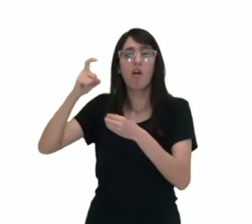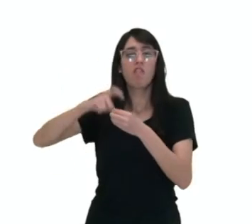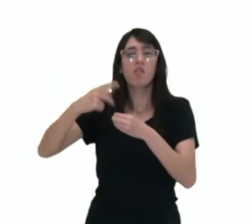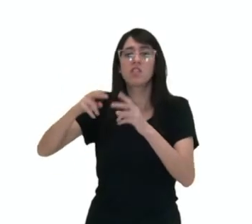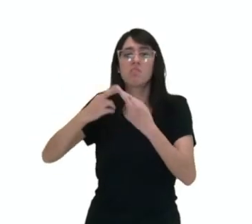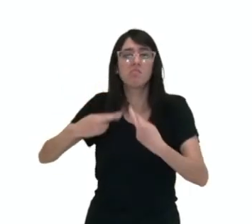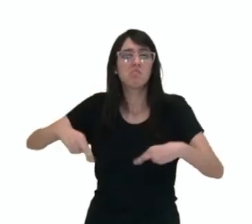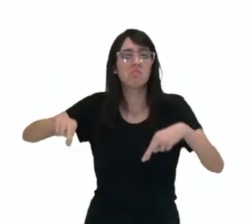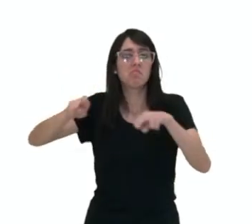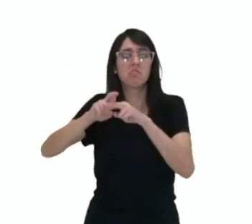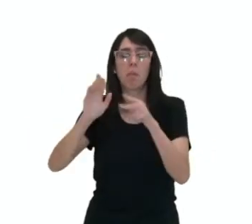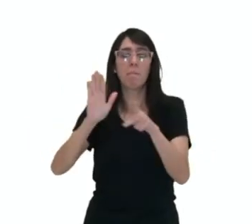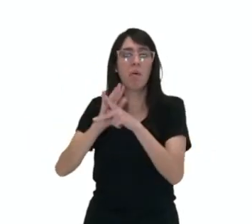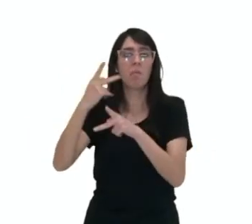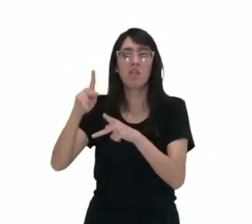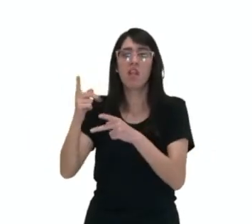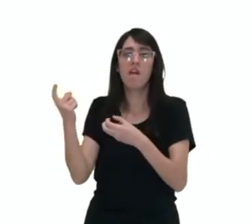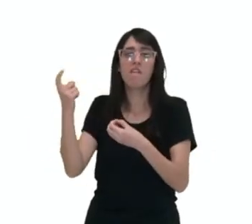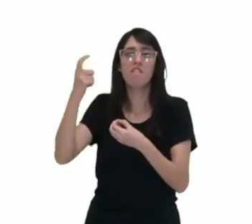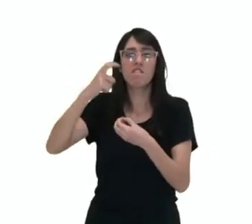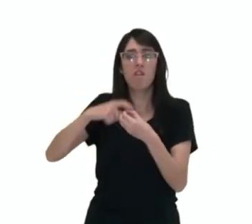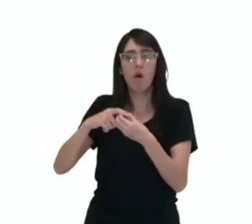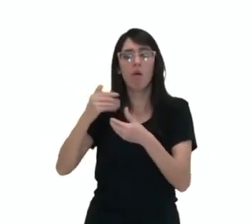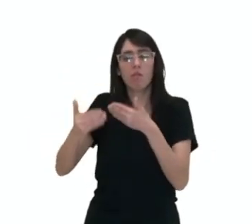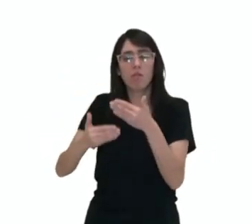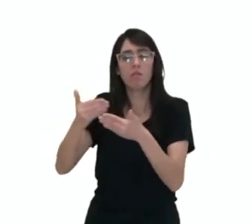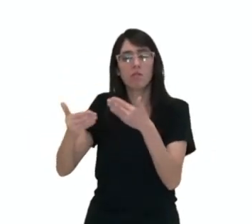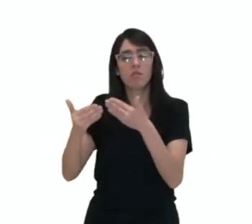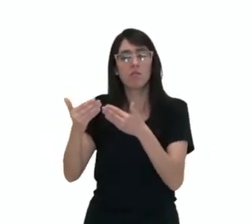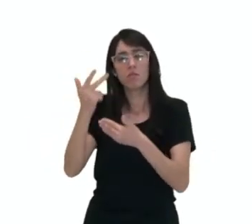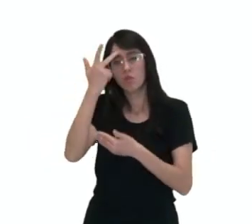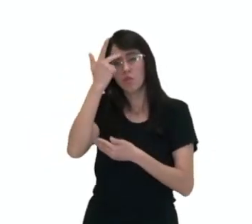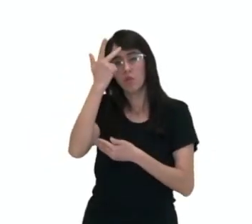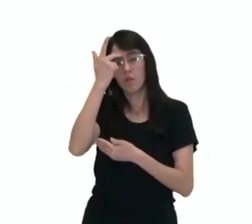produzem novos osteoblastos, e aí faz, né, o processo